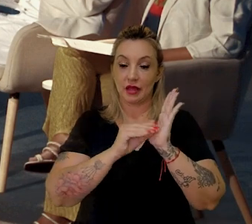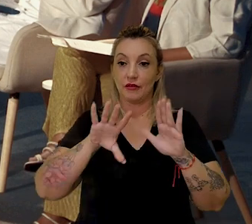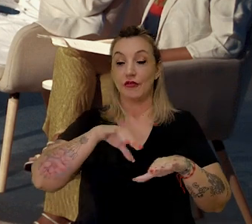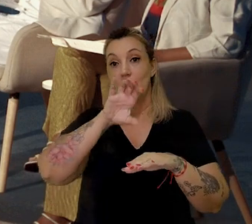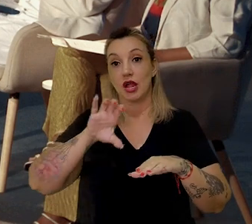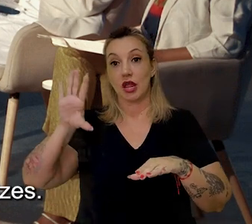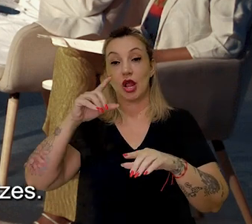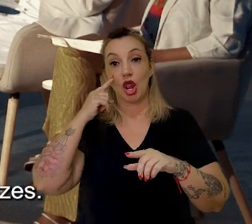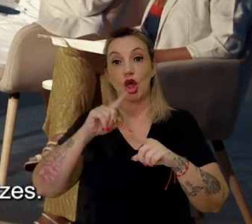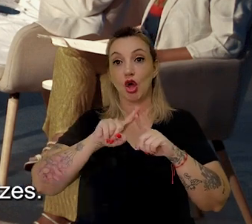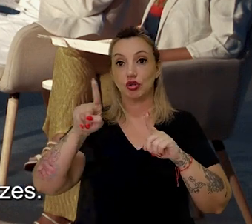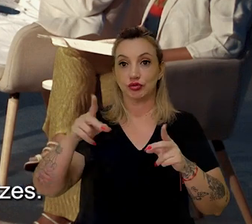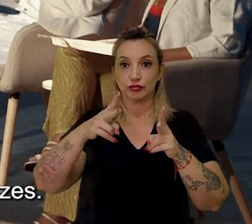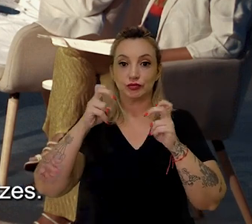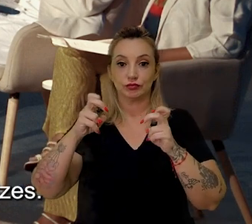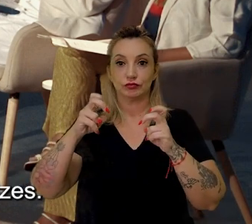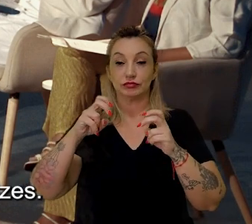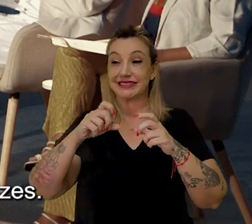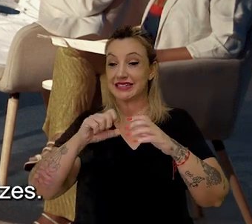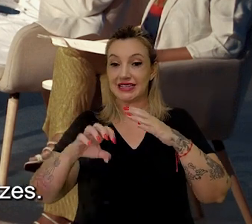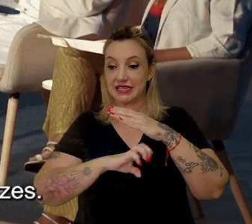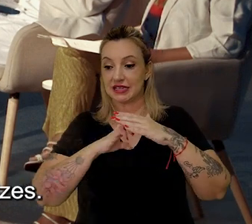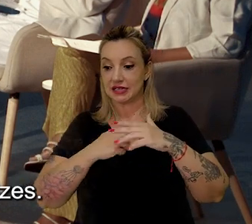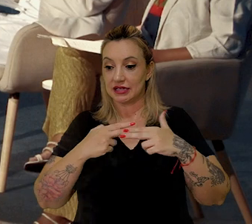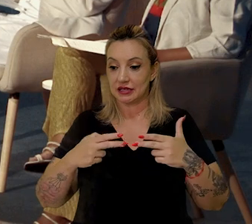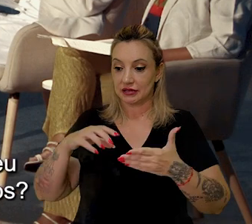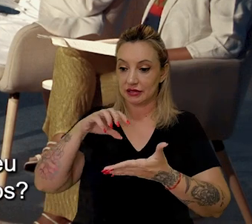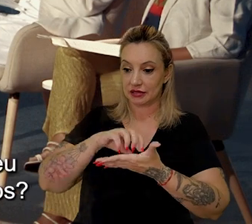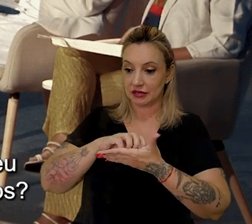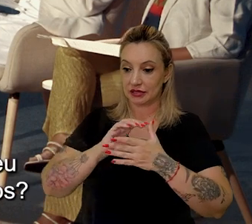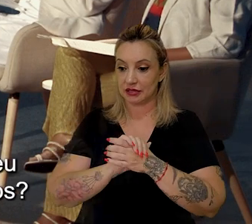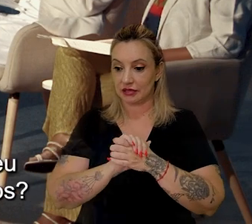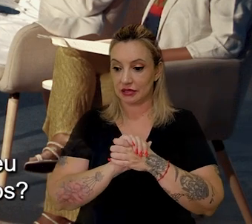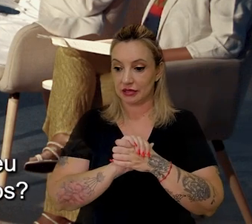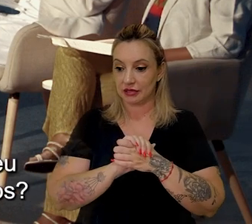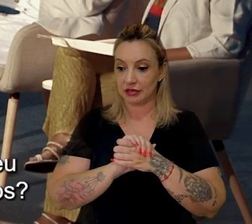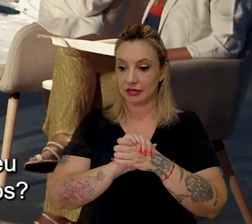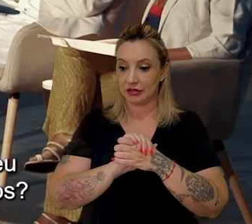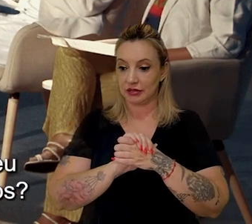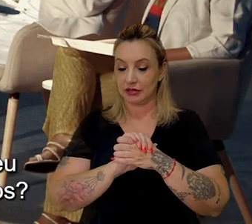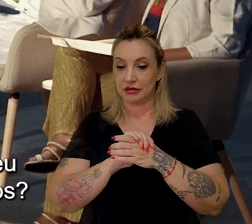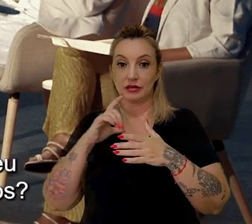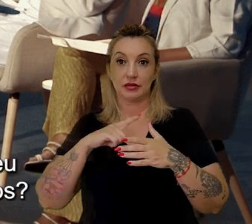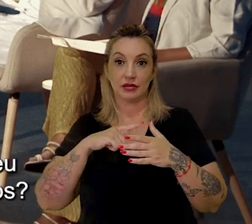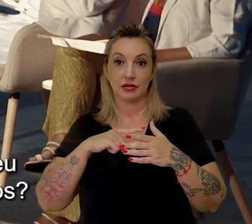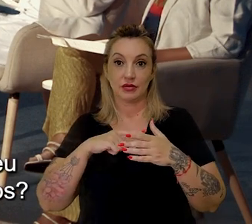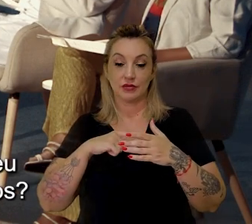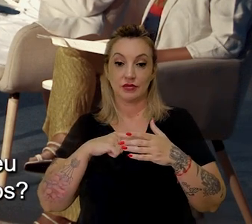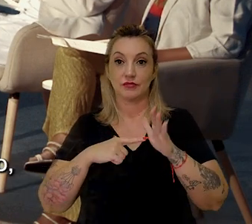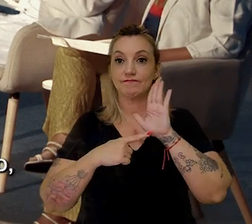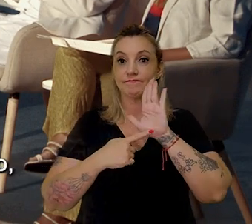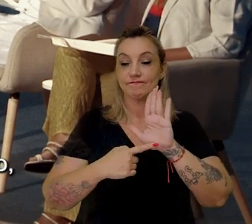e longe dos dos olhares das grandes empresas matrizes começou um debate mas tá como que eu vou proteger o tema de